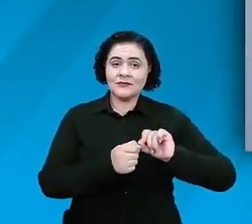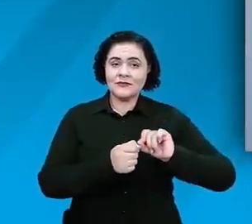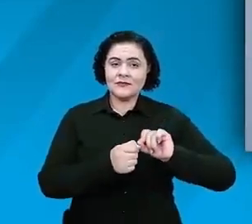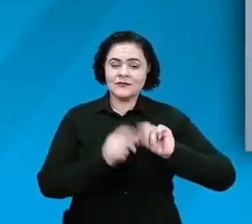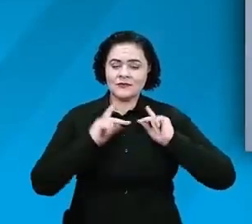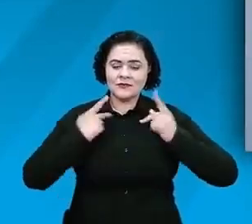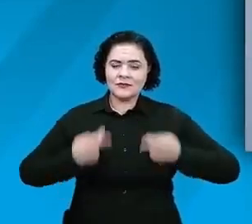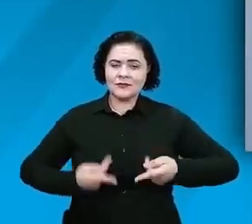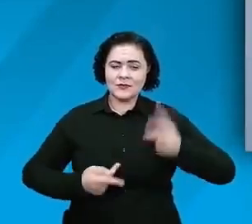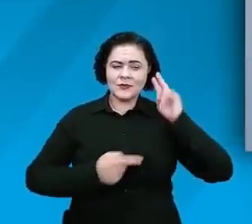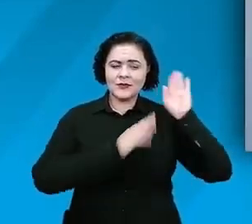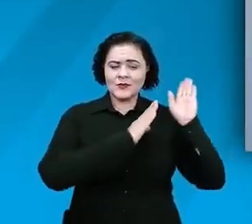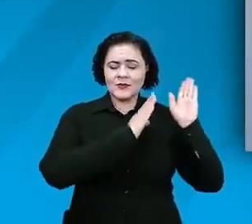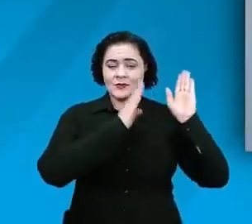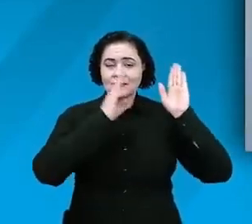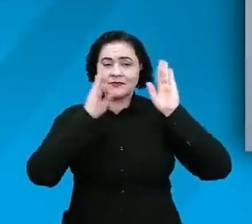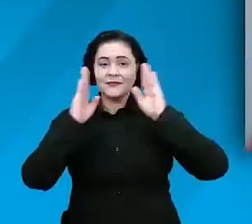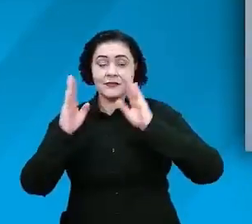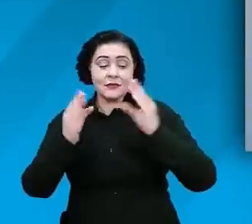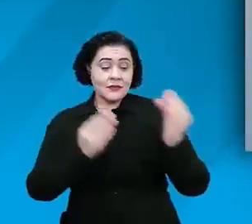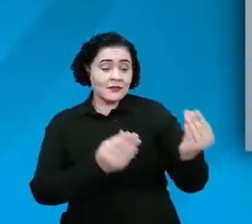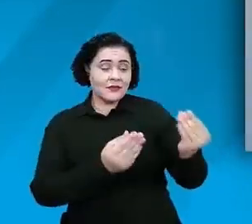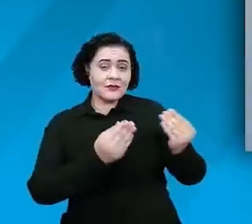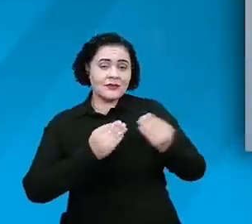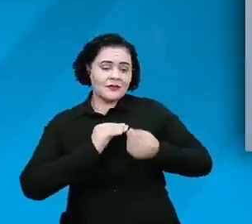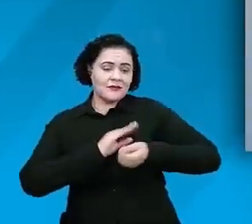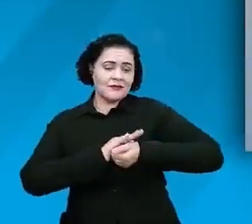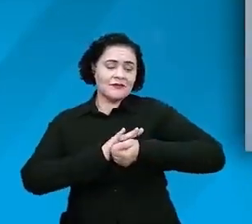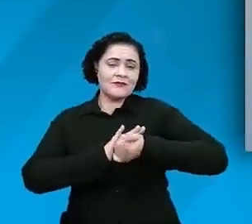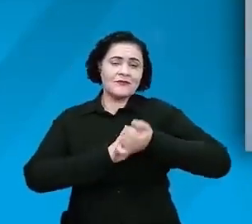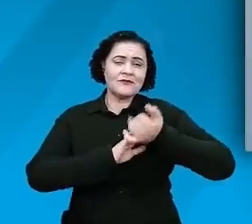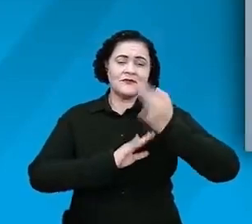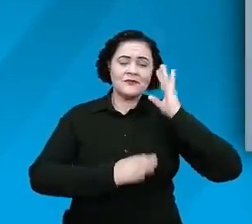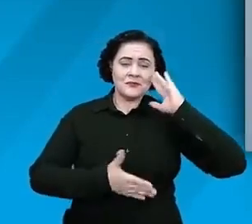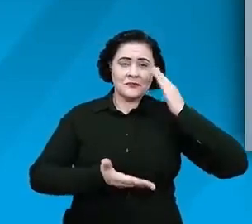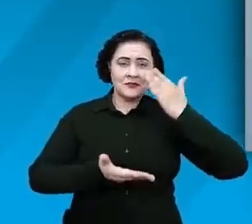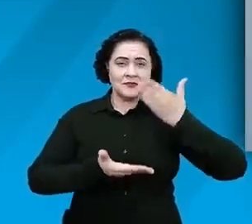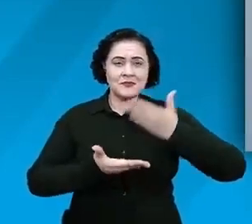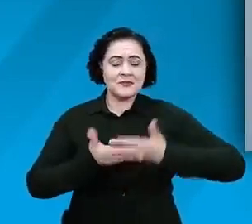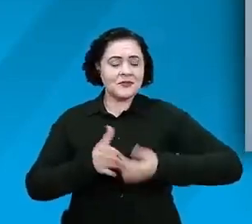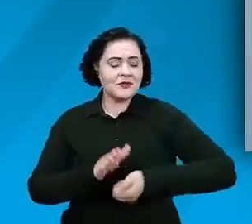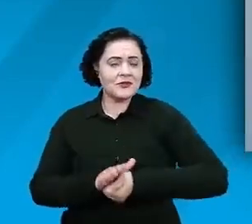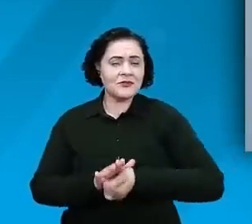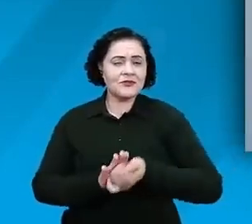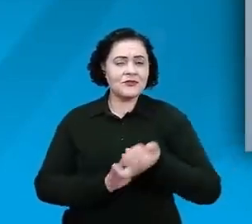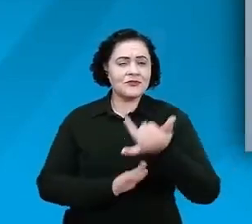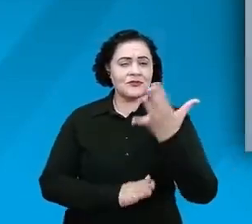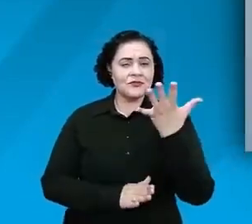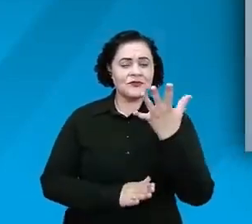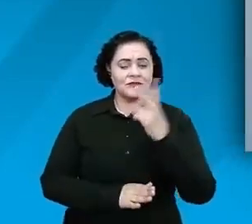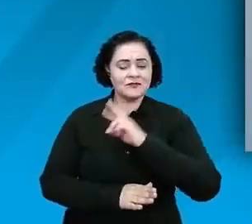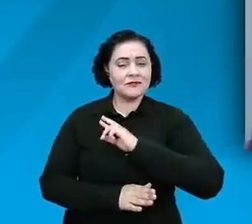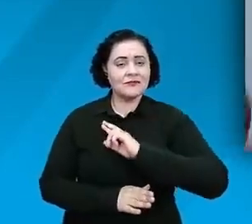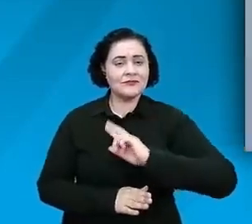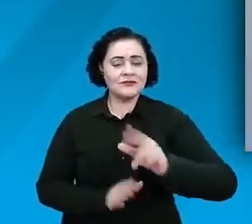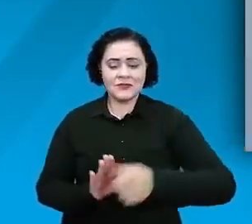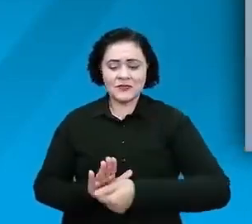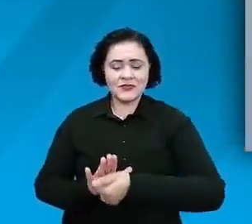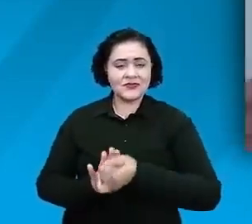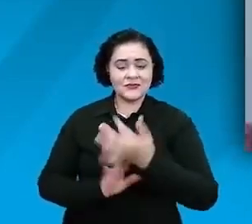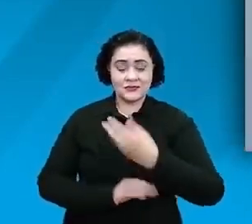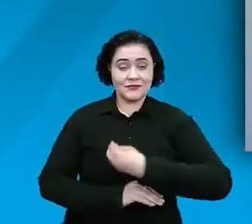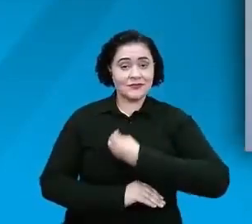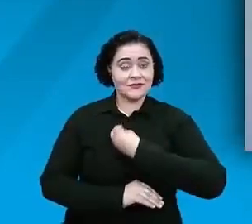humanidade, se não oferecer para nós as mais diferentes crenças, as mais diferentes doutrinas, as